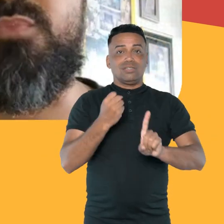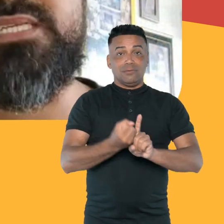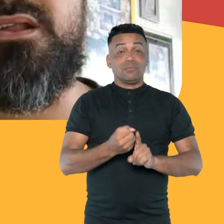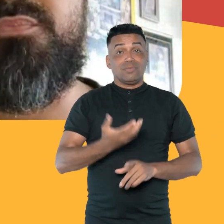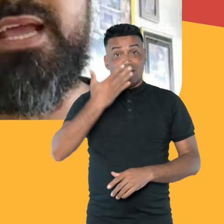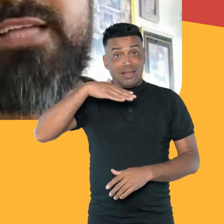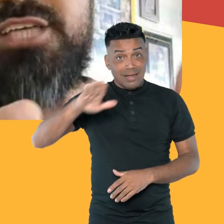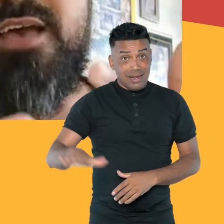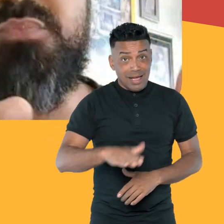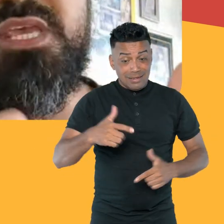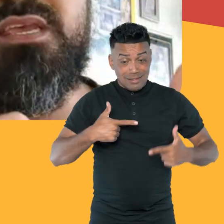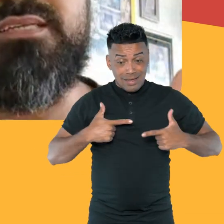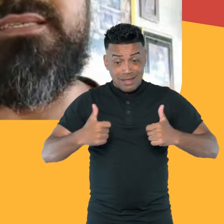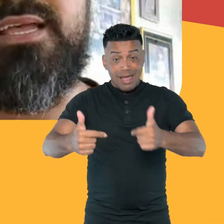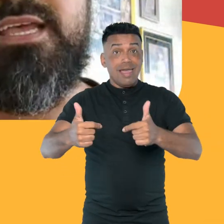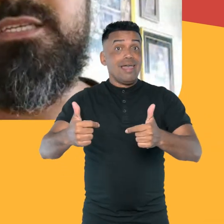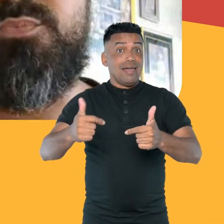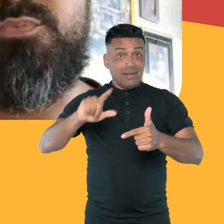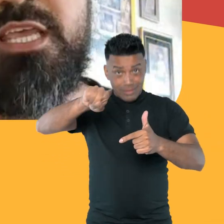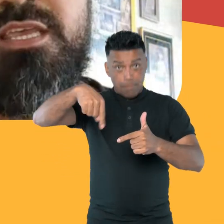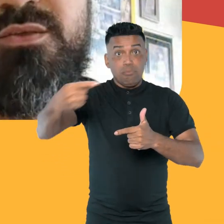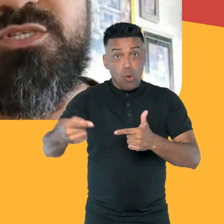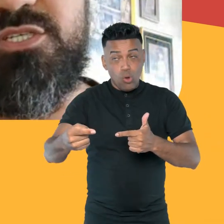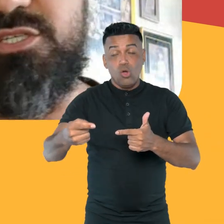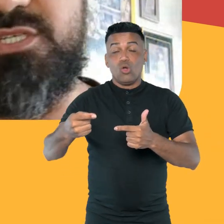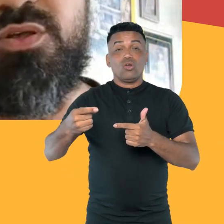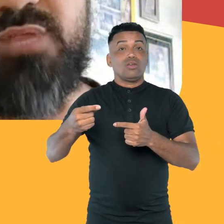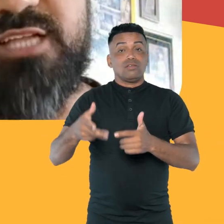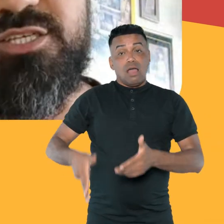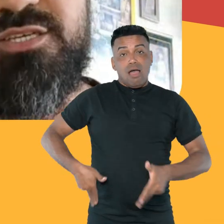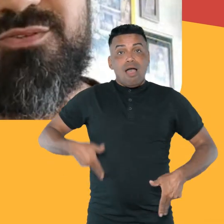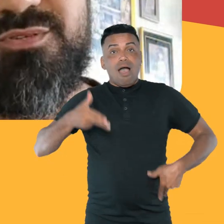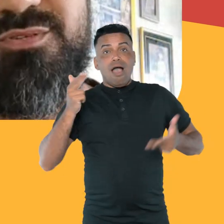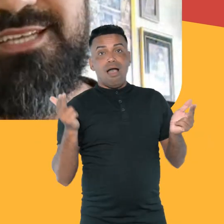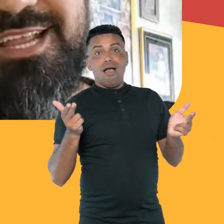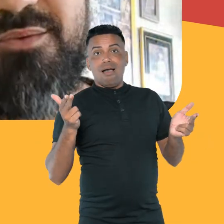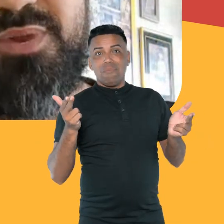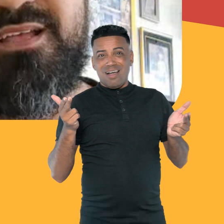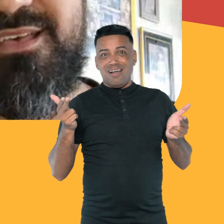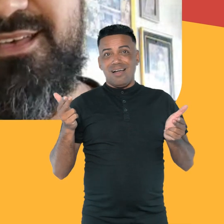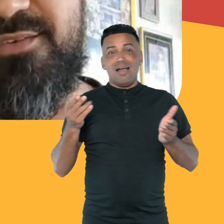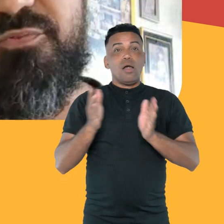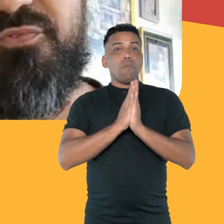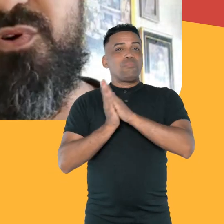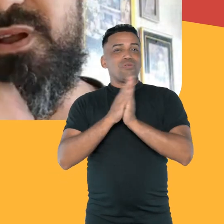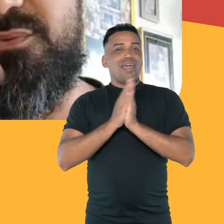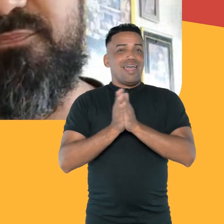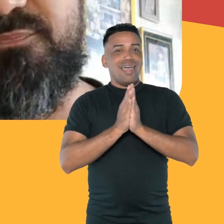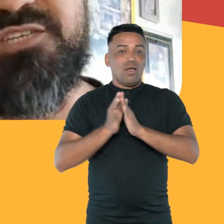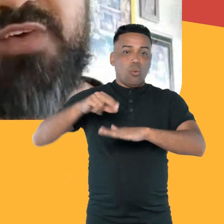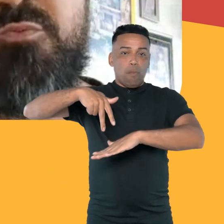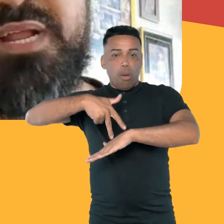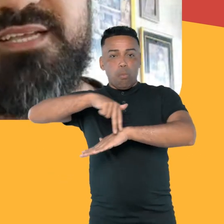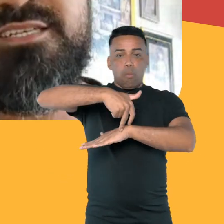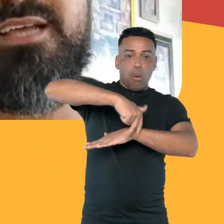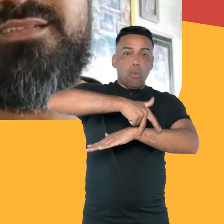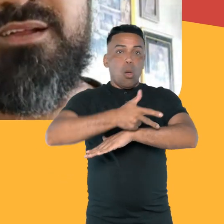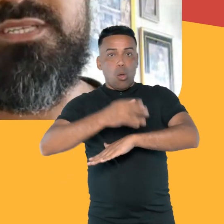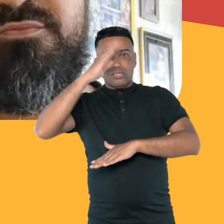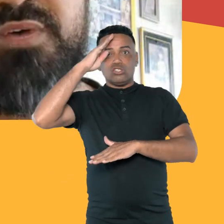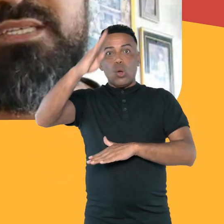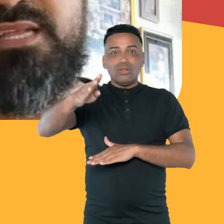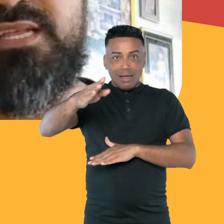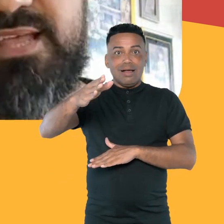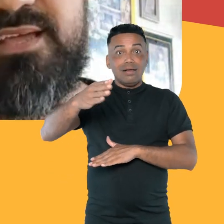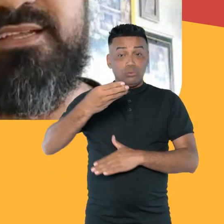pós-guerra começaram a brincar de arminhas, daqueles bonequinhos de soldadinhos, não sei se você lembra, Sim. que estiveram presentes